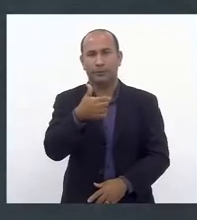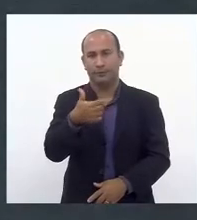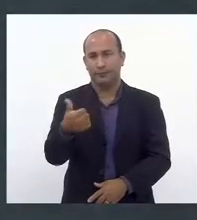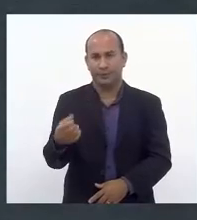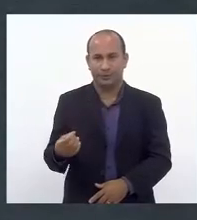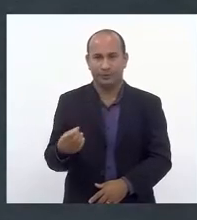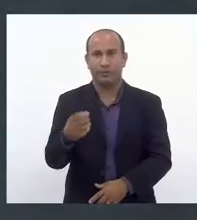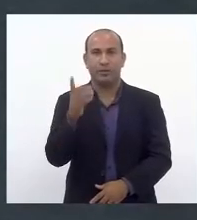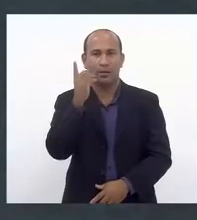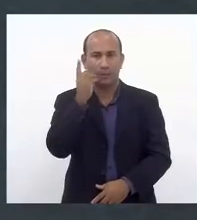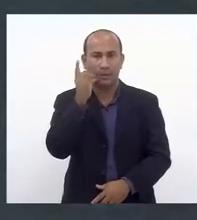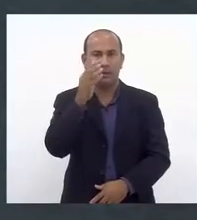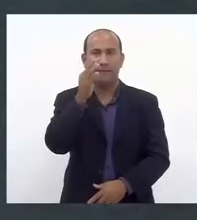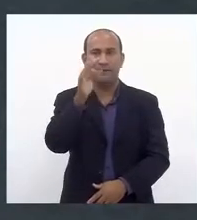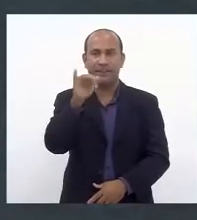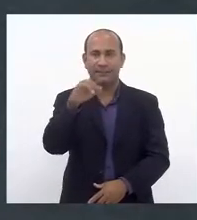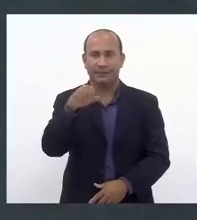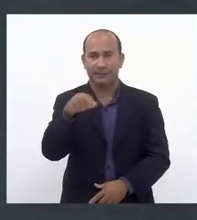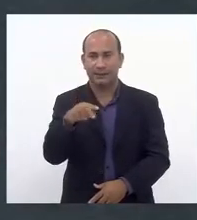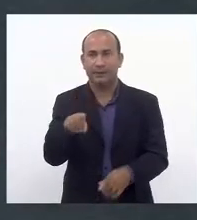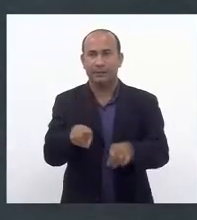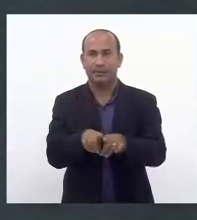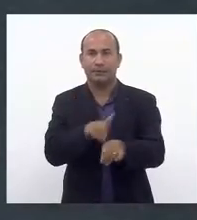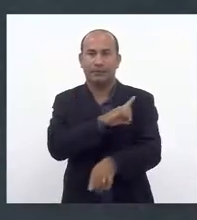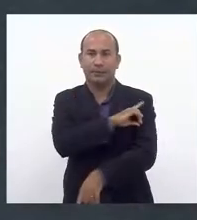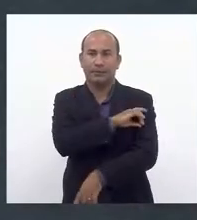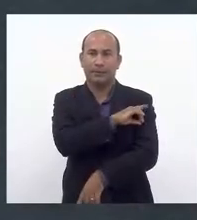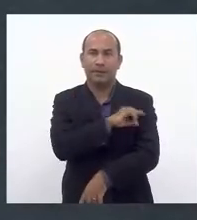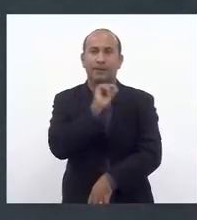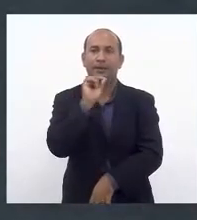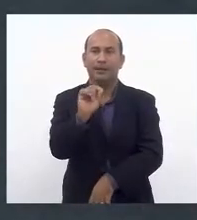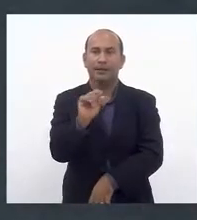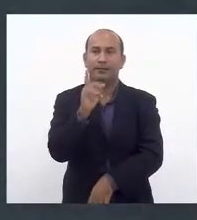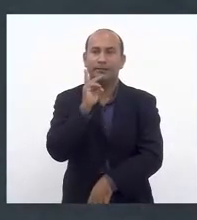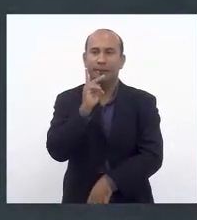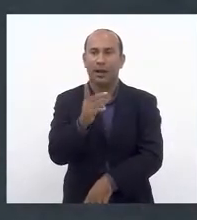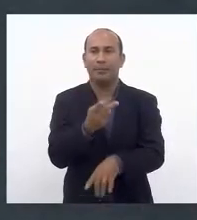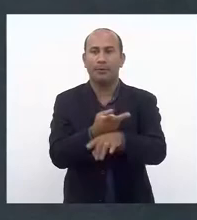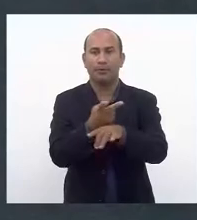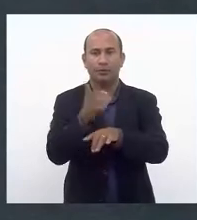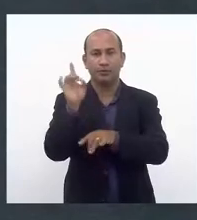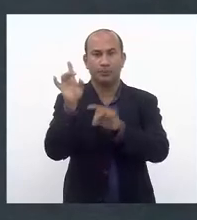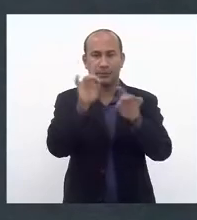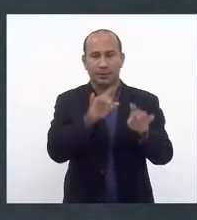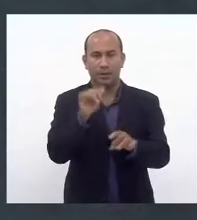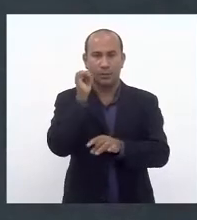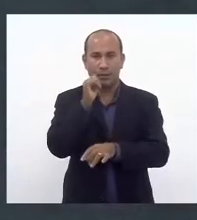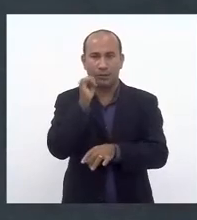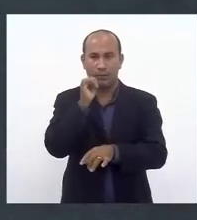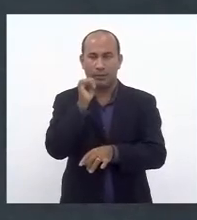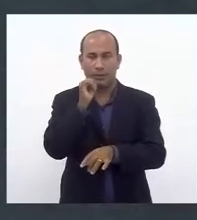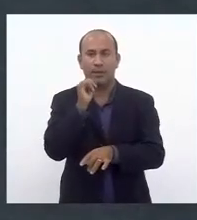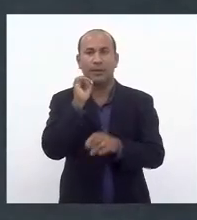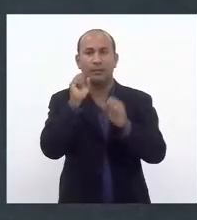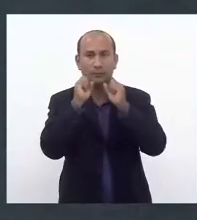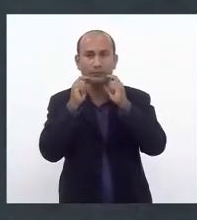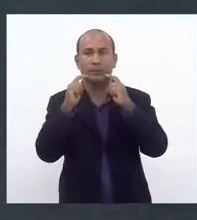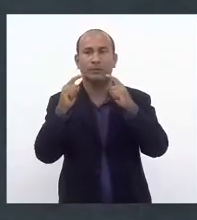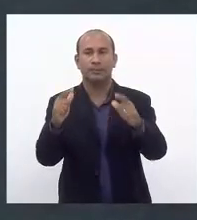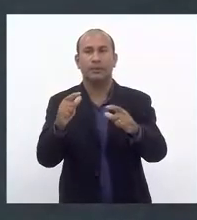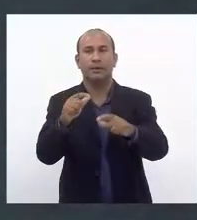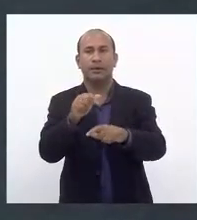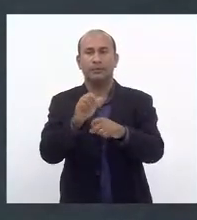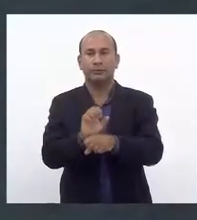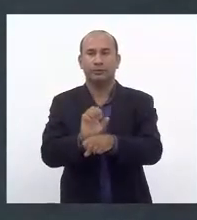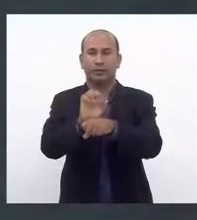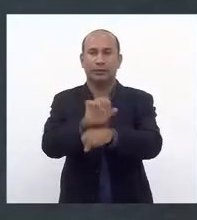das deputadas Franciane Mota e enfermeira Regiane, que institui a Procuradoria Especial da Mulher na Assembleia do Estado do Rio de